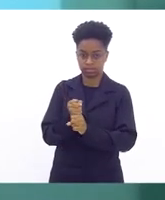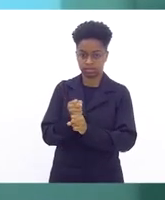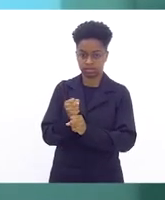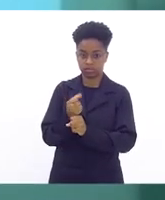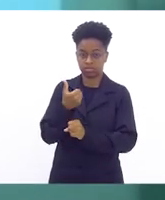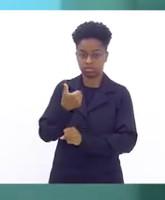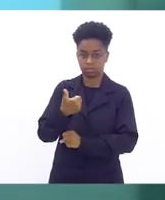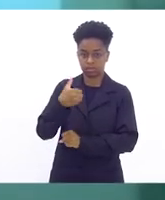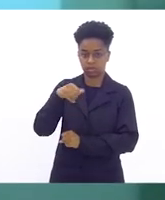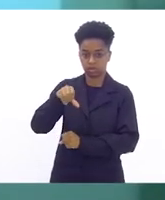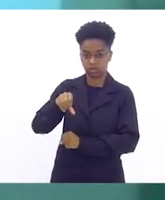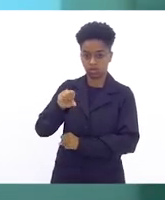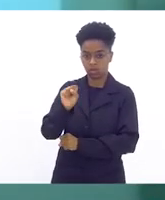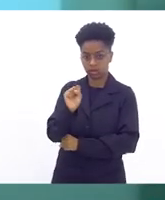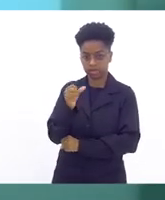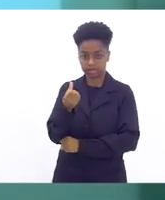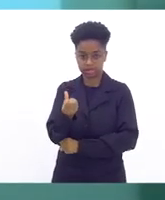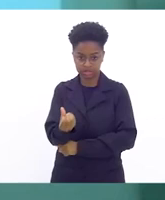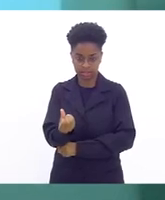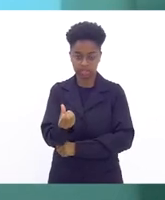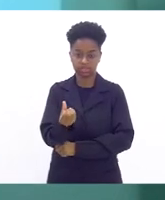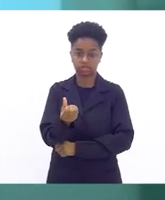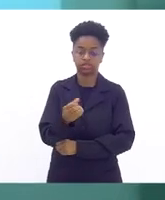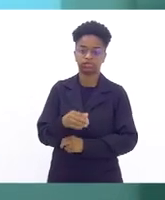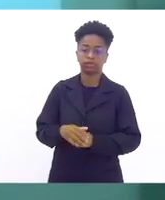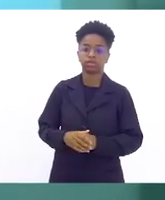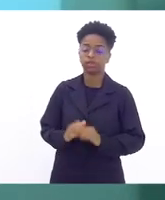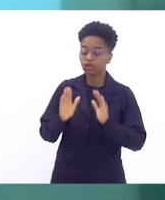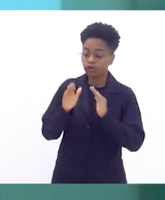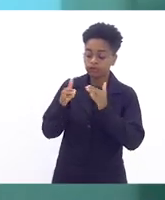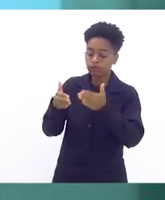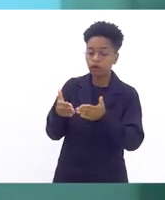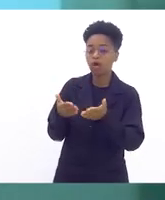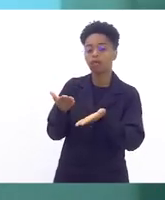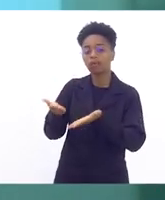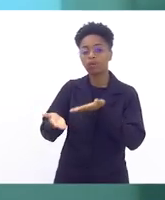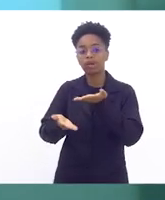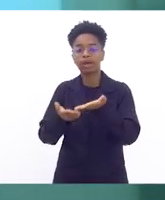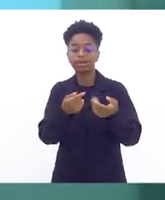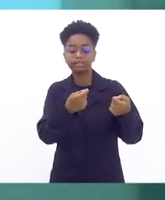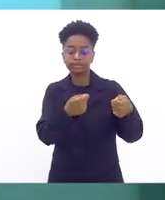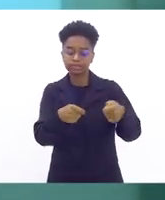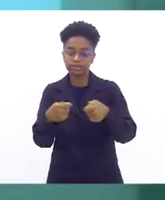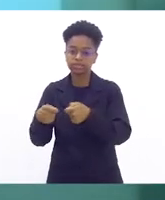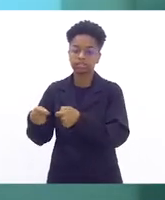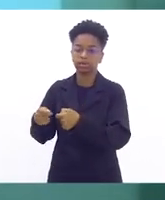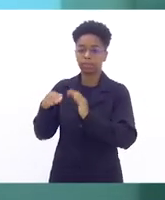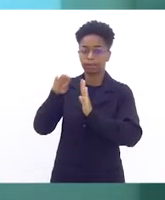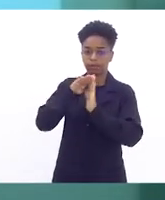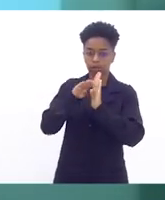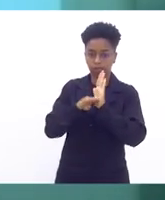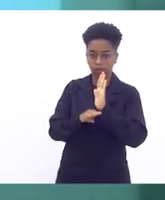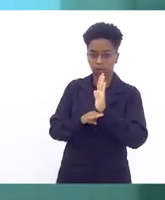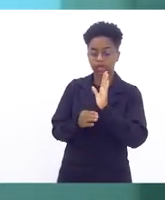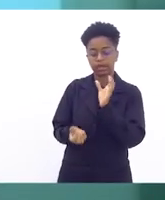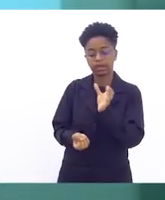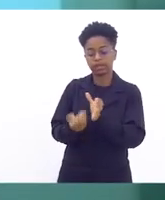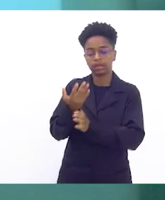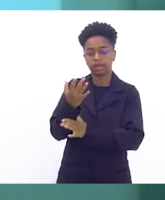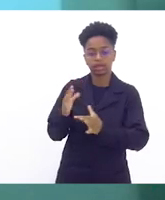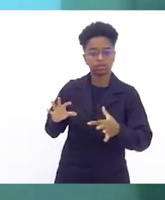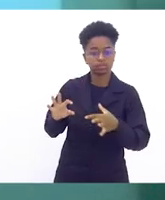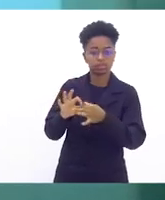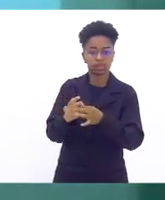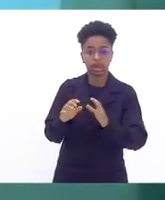86 para atender as necessidades de programas instituídos em